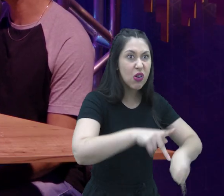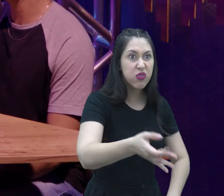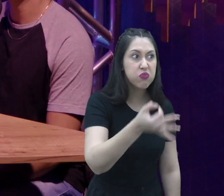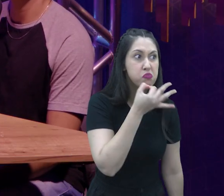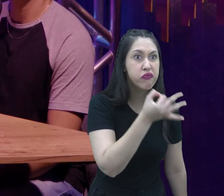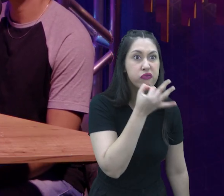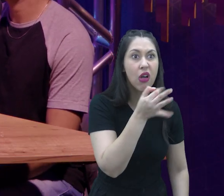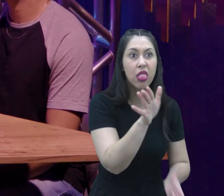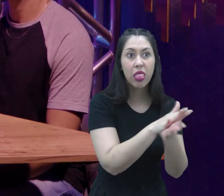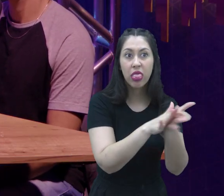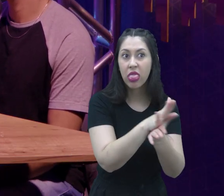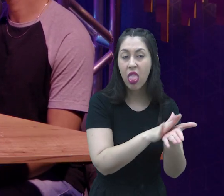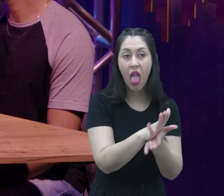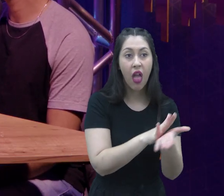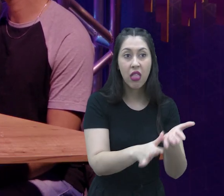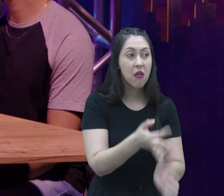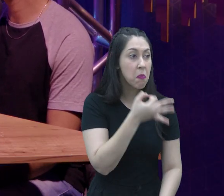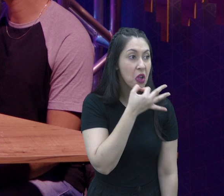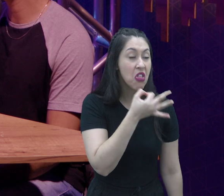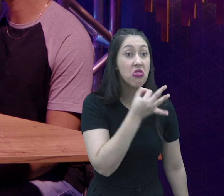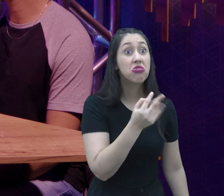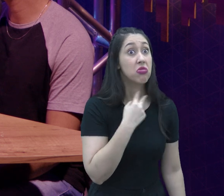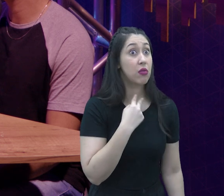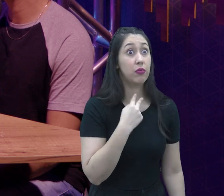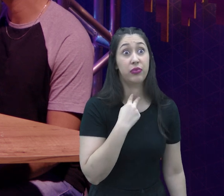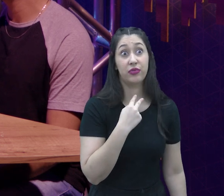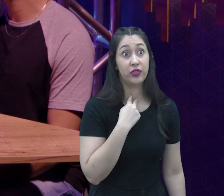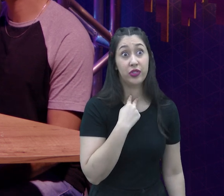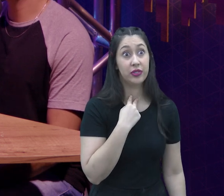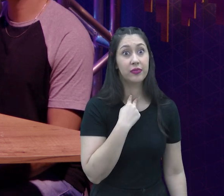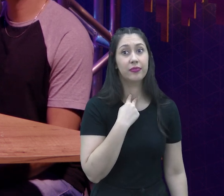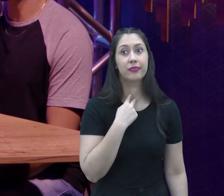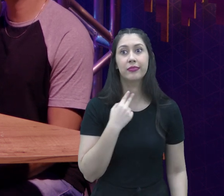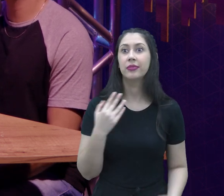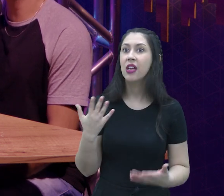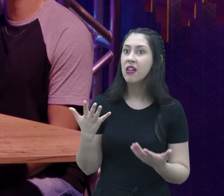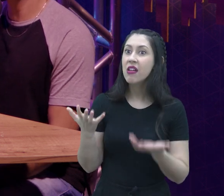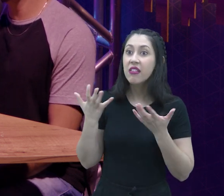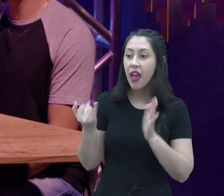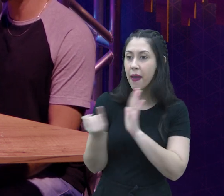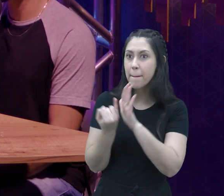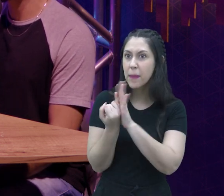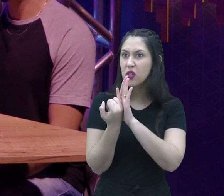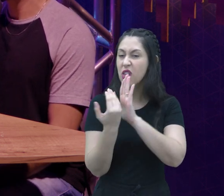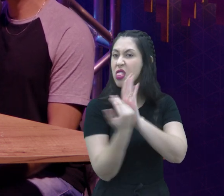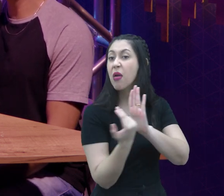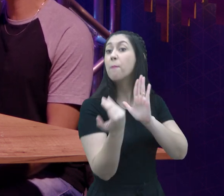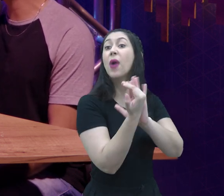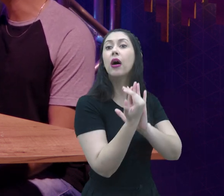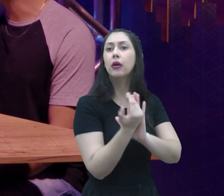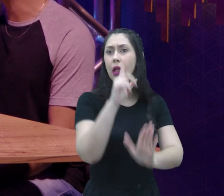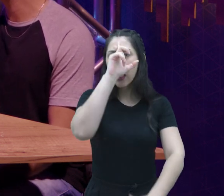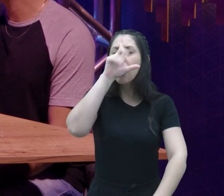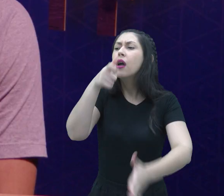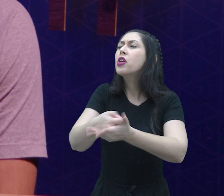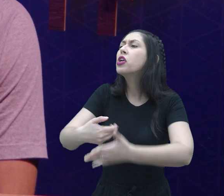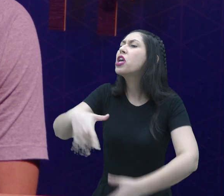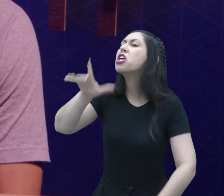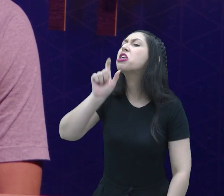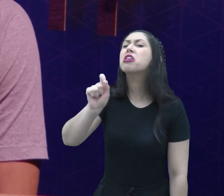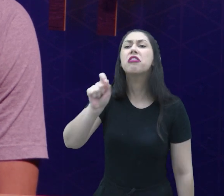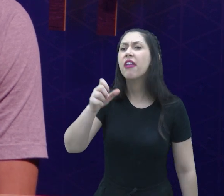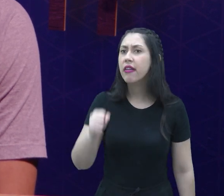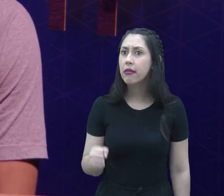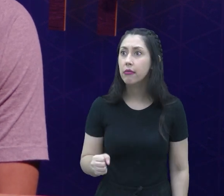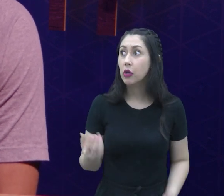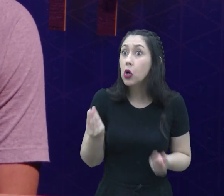não tinha voz em nada, não decidia nada, não interferia em nada. Então, quer subir imposto? Quem decide?